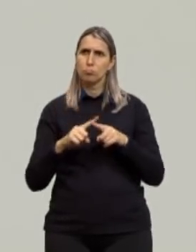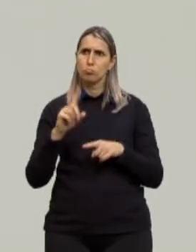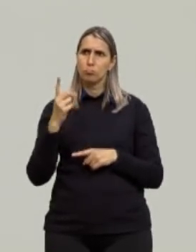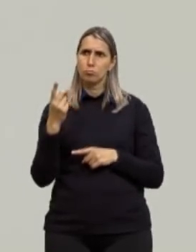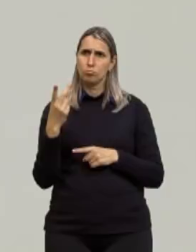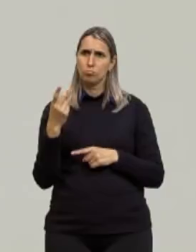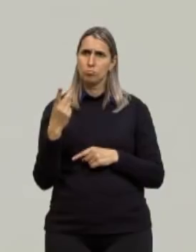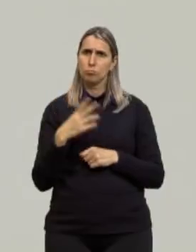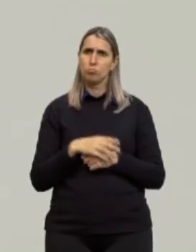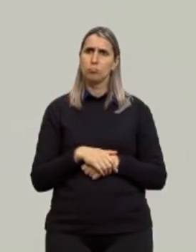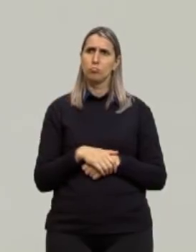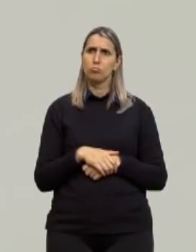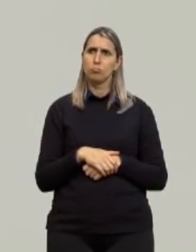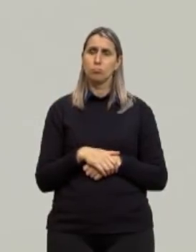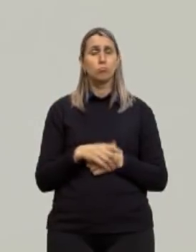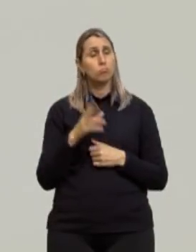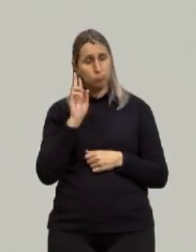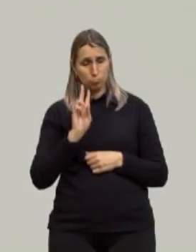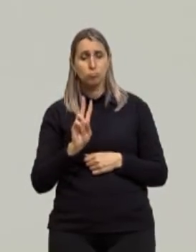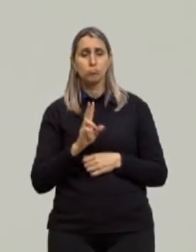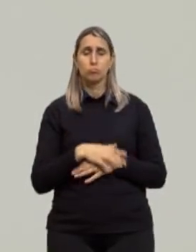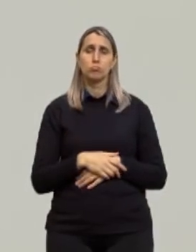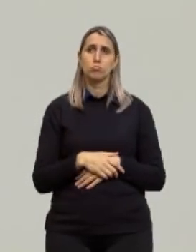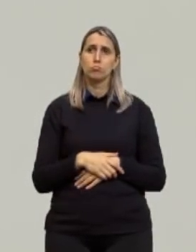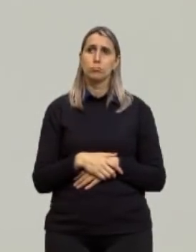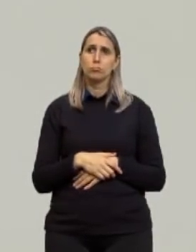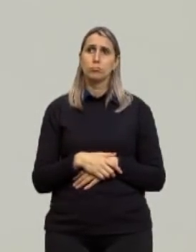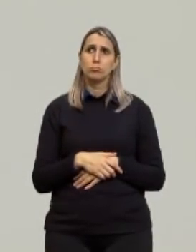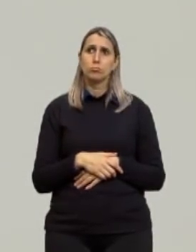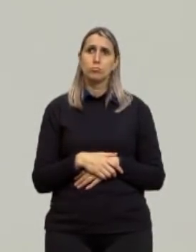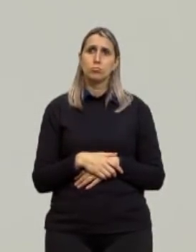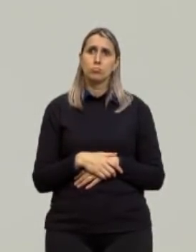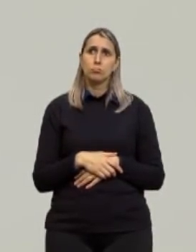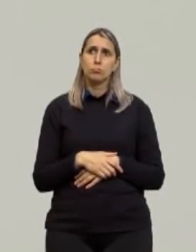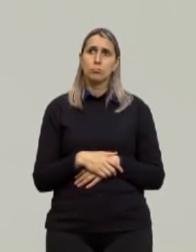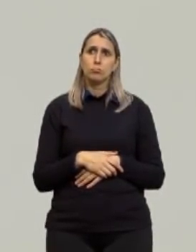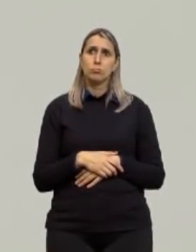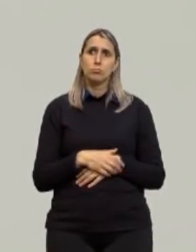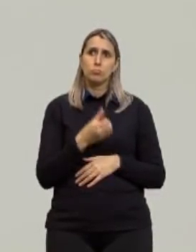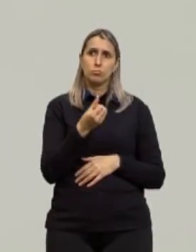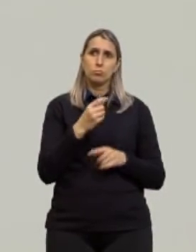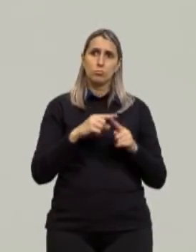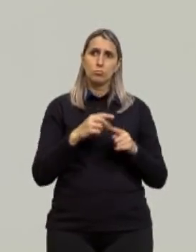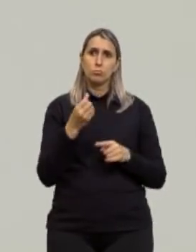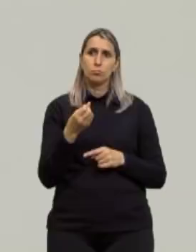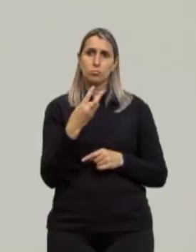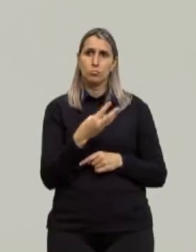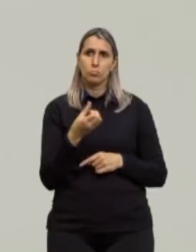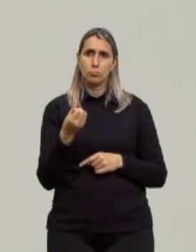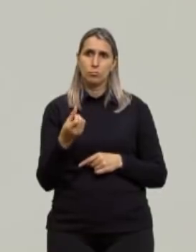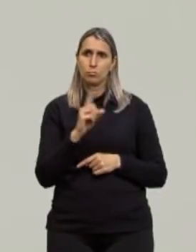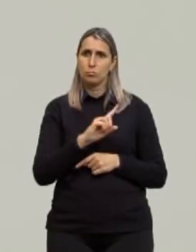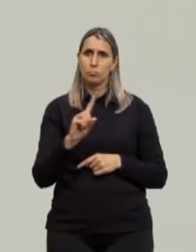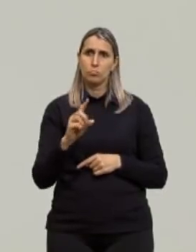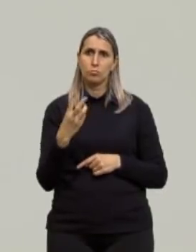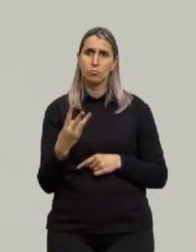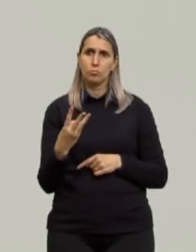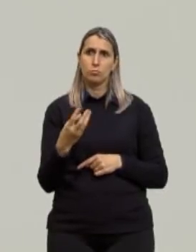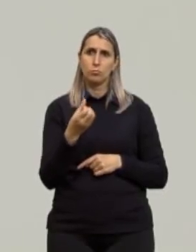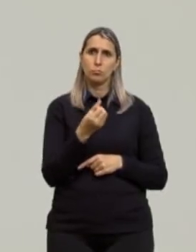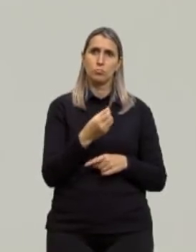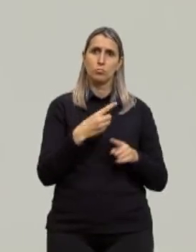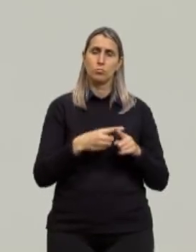12 vamos ver seis dias e seis 36 13 6